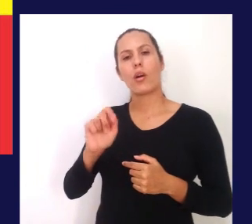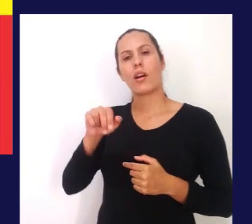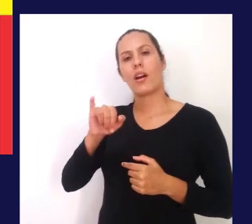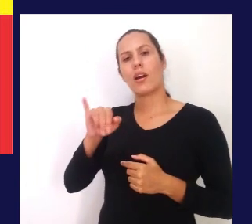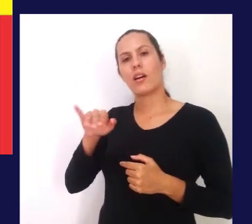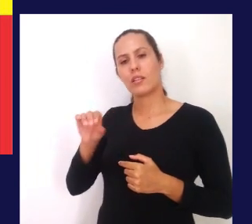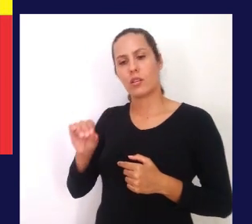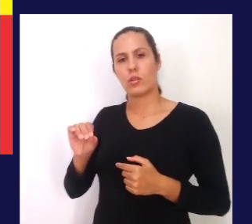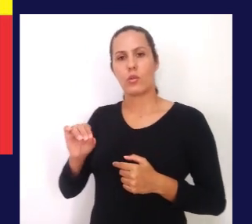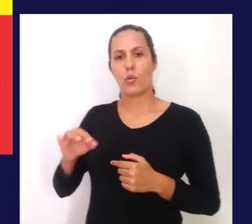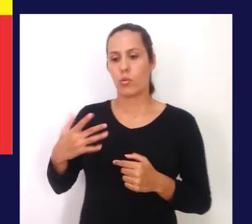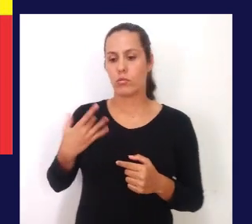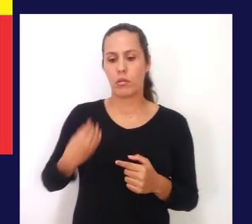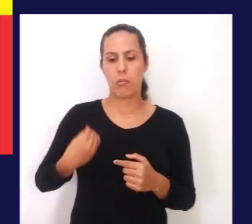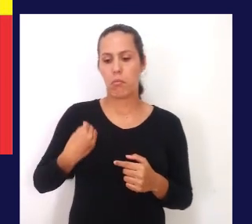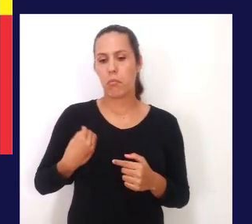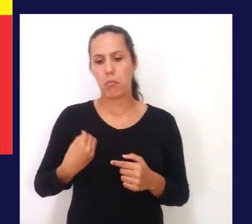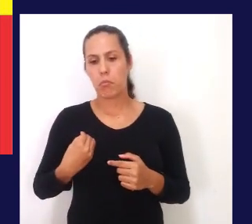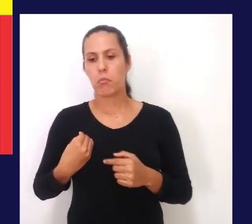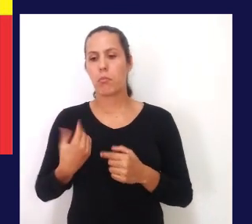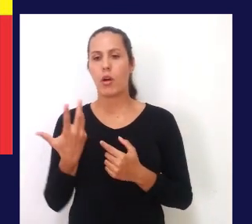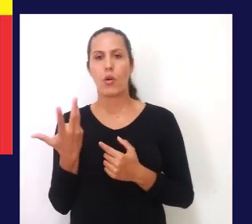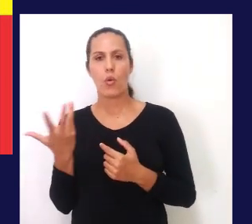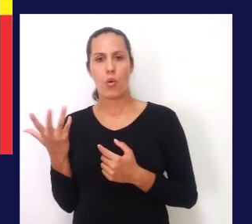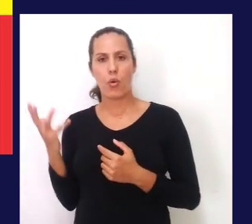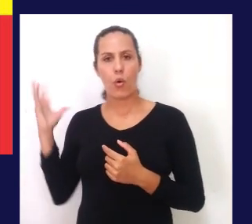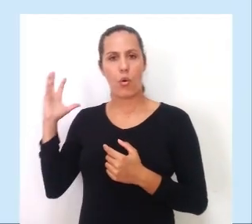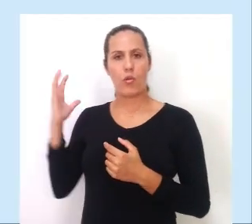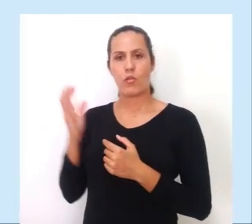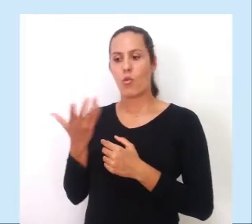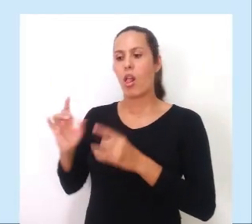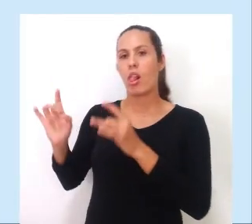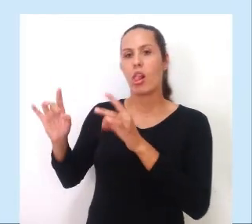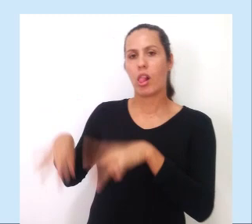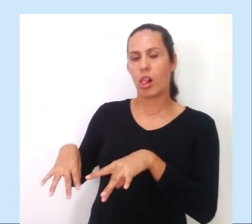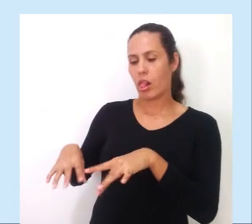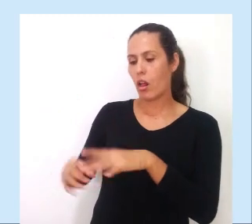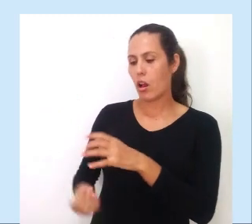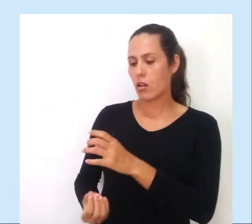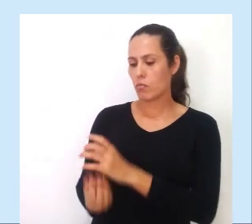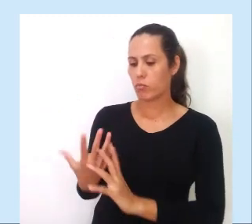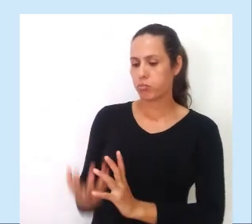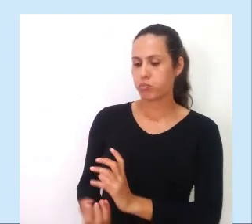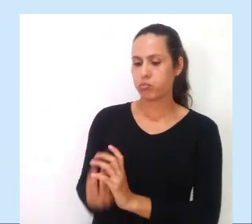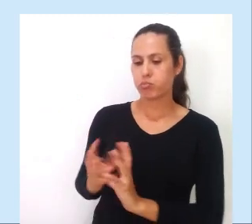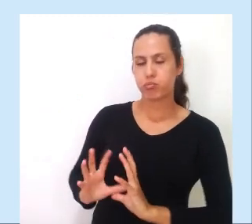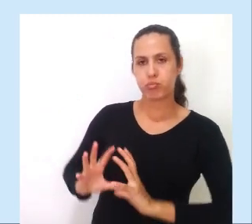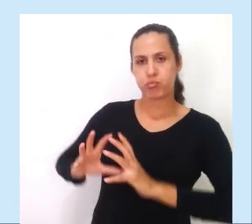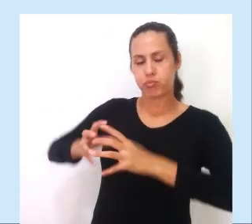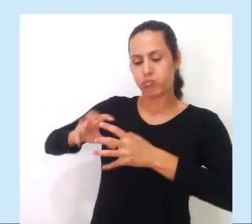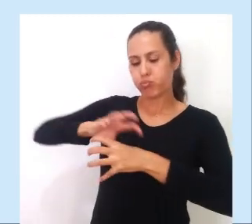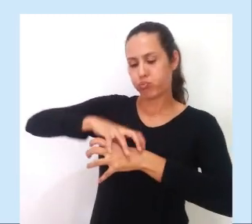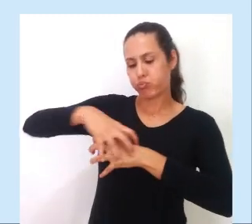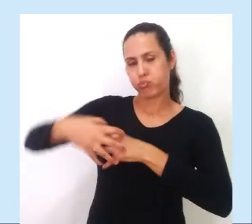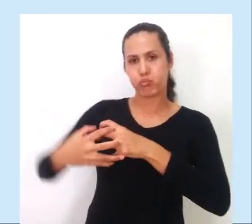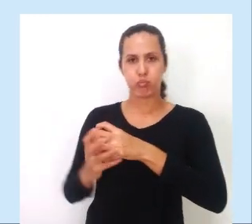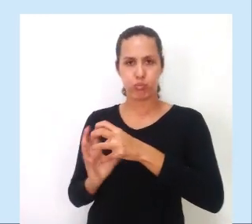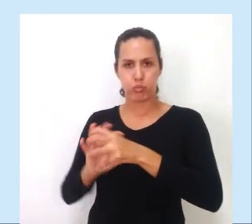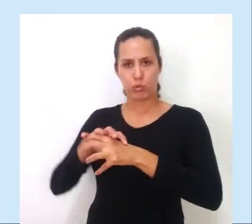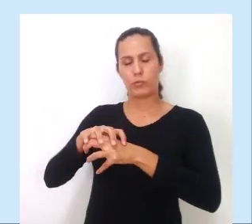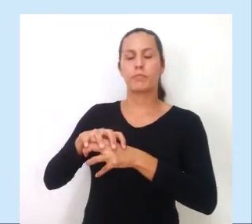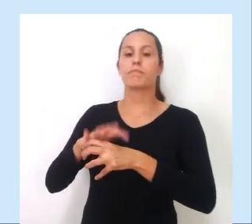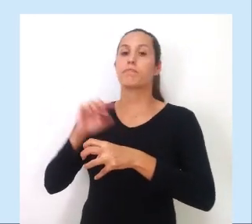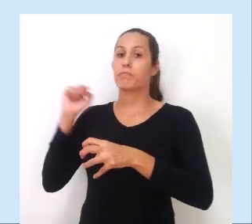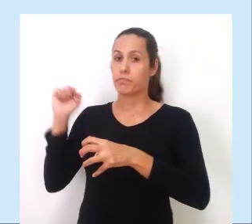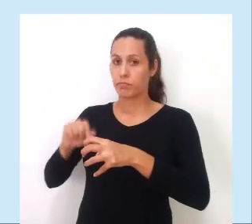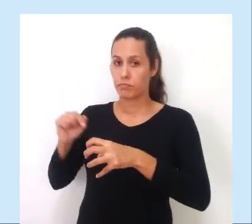orgânicos ser de vegetais ou de alguns animais. Então, quando se fala das rochas sedimentares, a gente